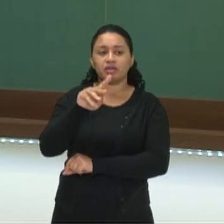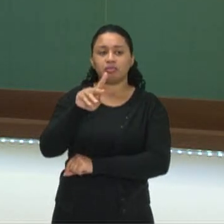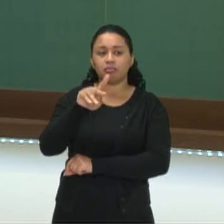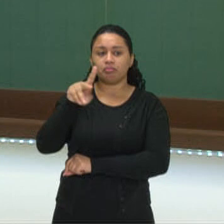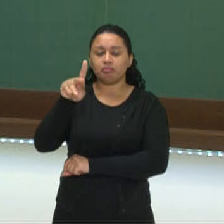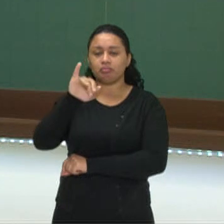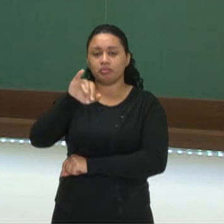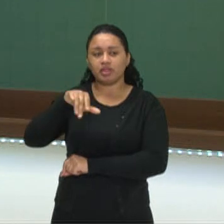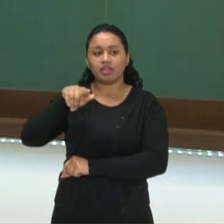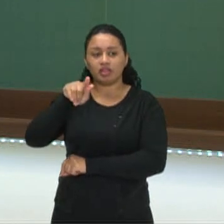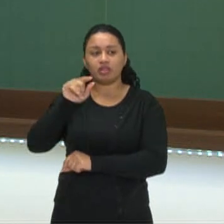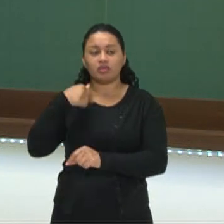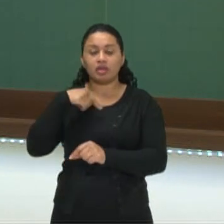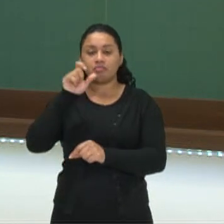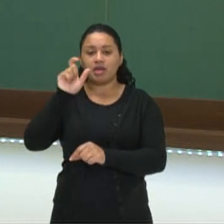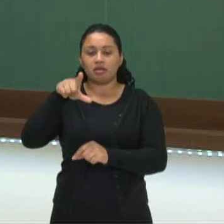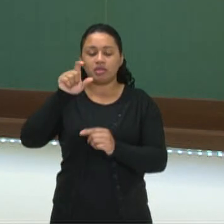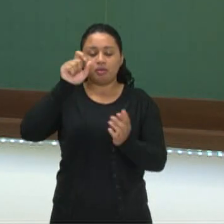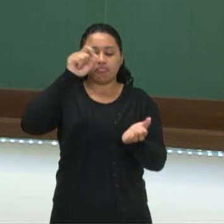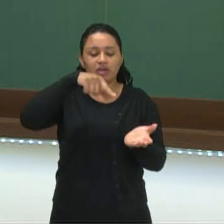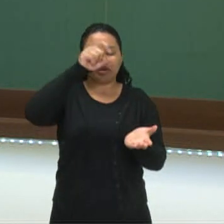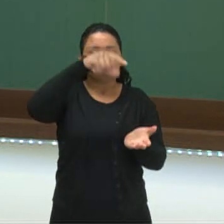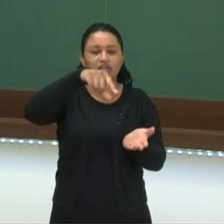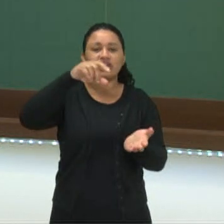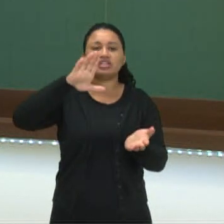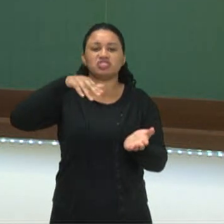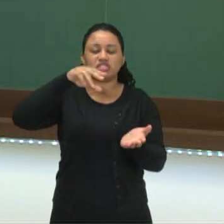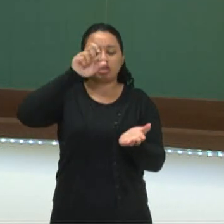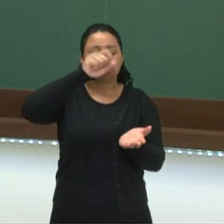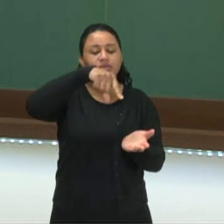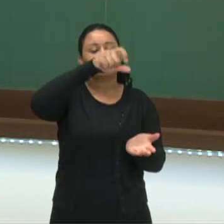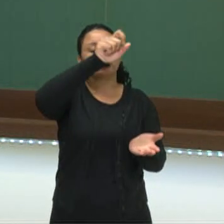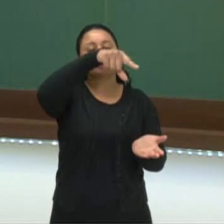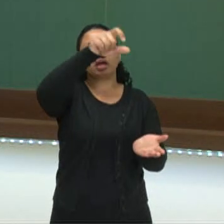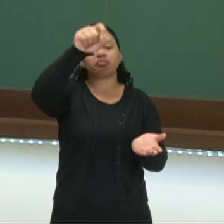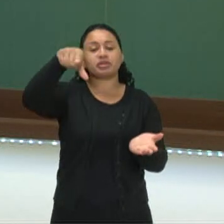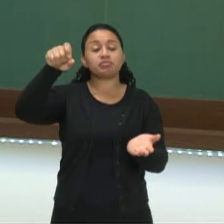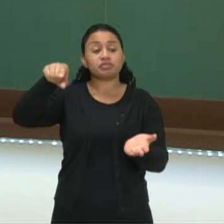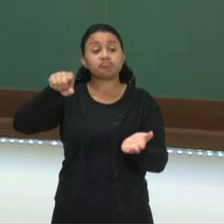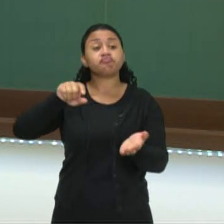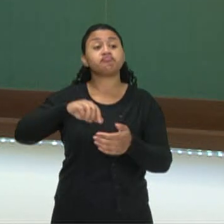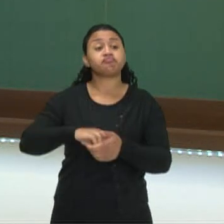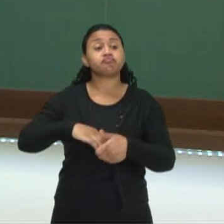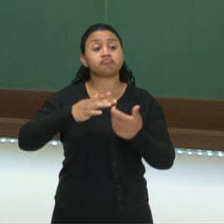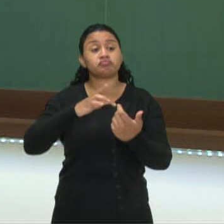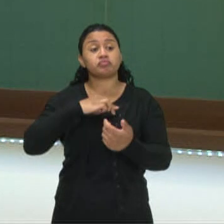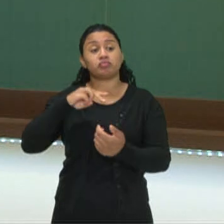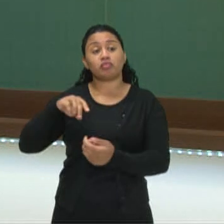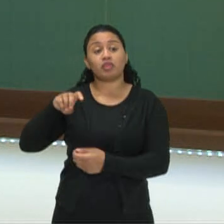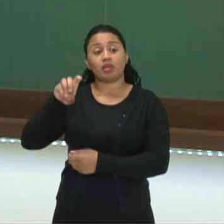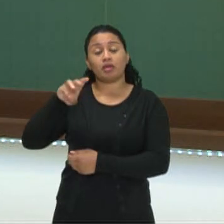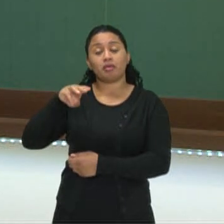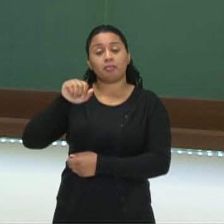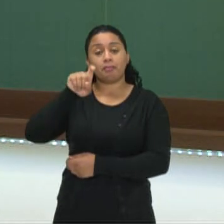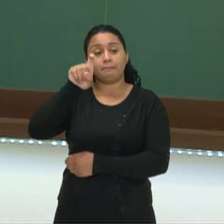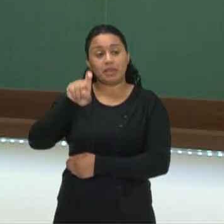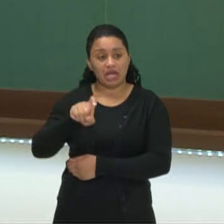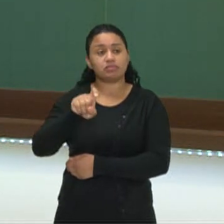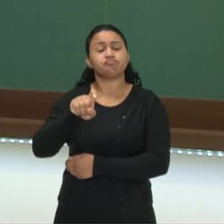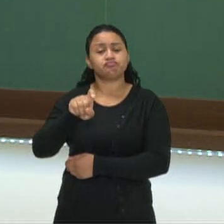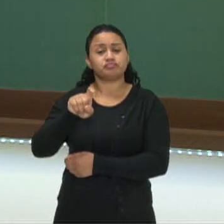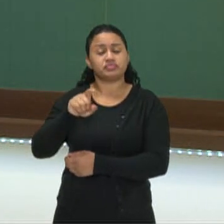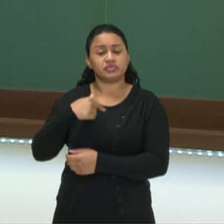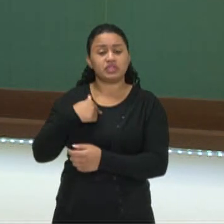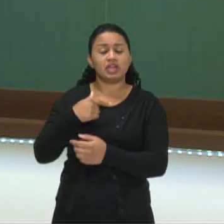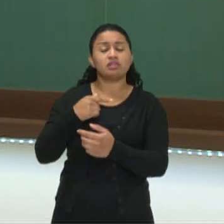um pincel e goteja a tinta sobre a tela. Max Ernst, ele veio a ser um surrealista e ele que faz a invenção dessa